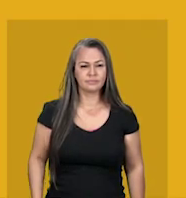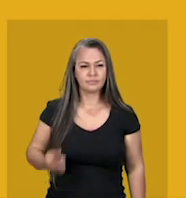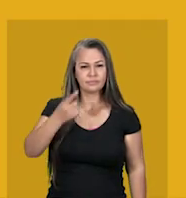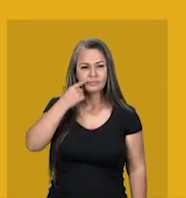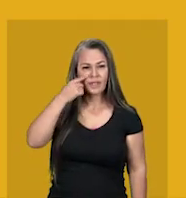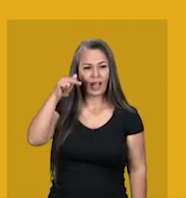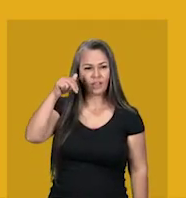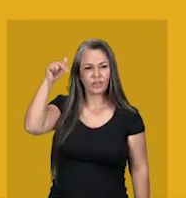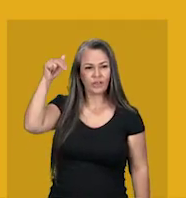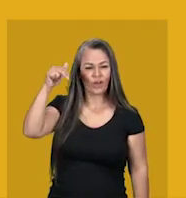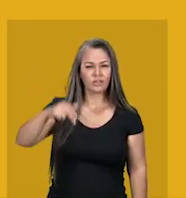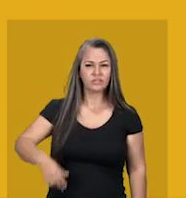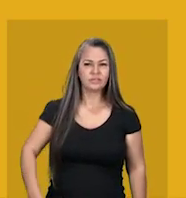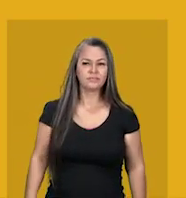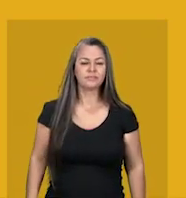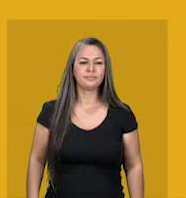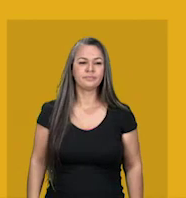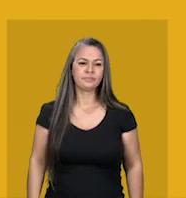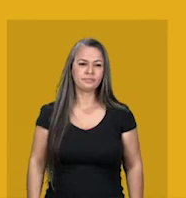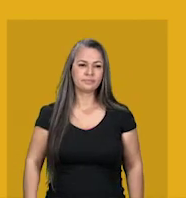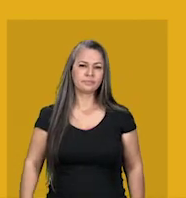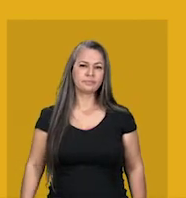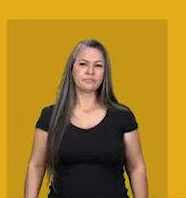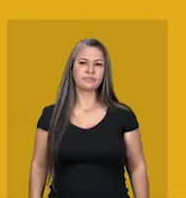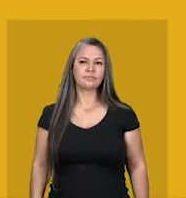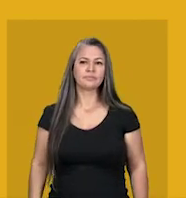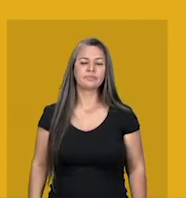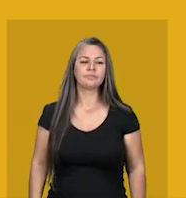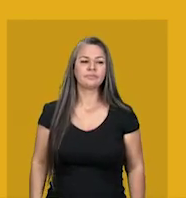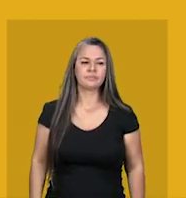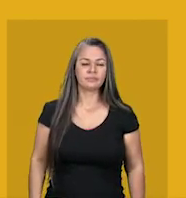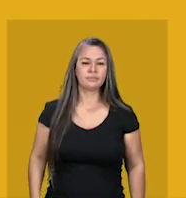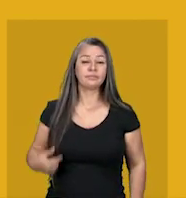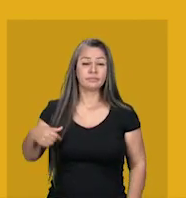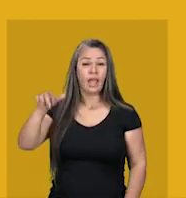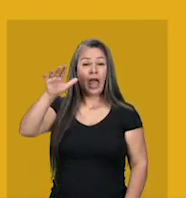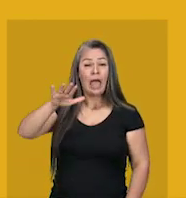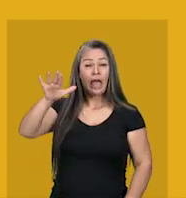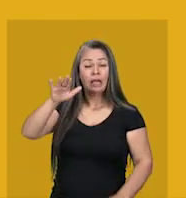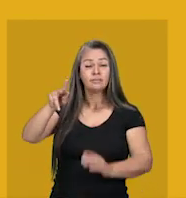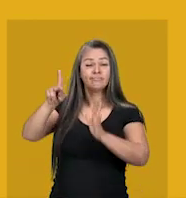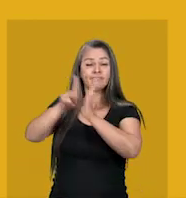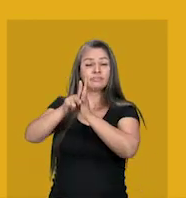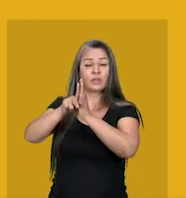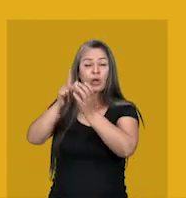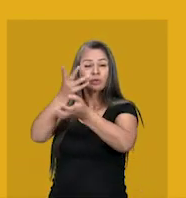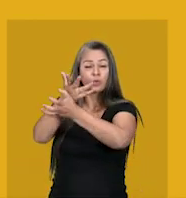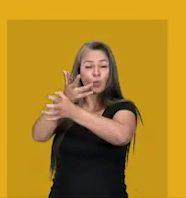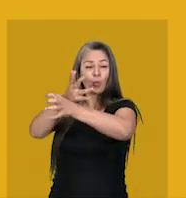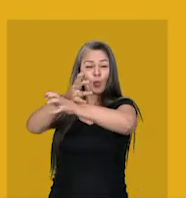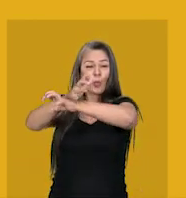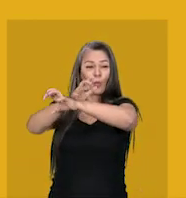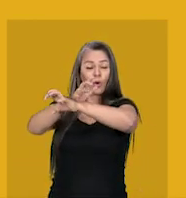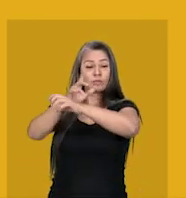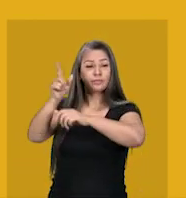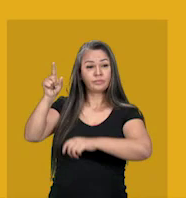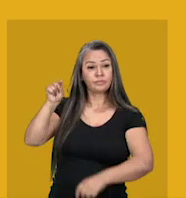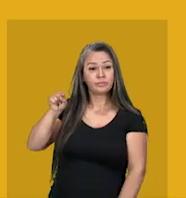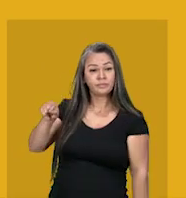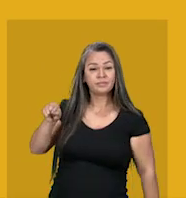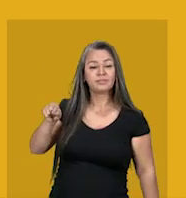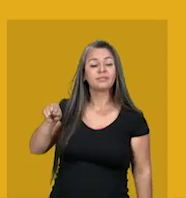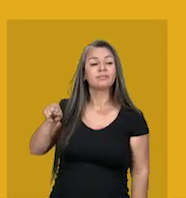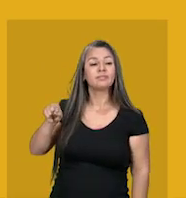Norte, né, em relação aí principalmente ao deserto, e a África subsaariana,